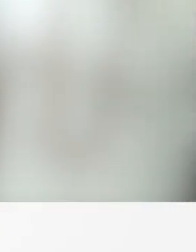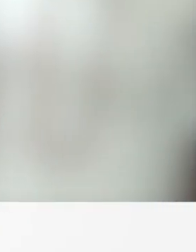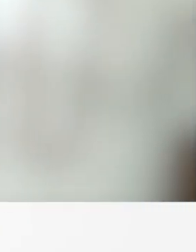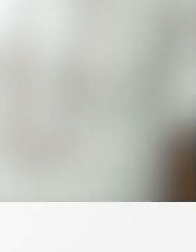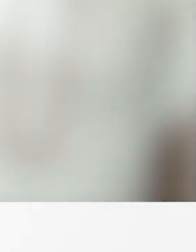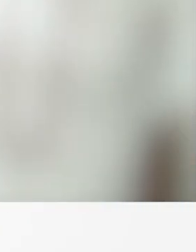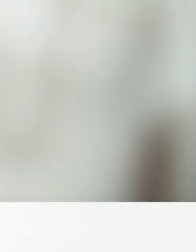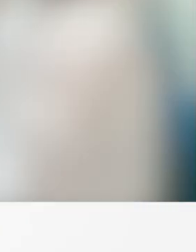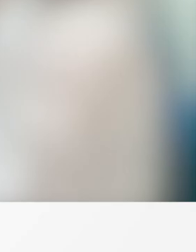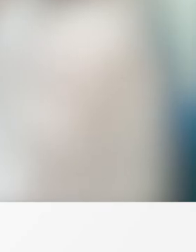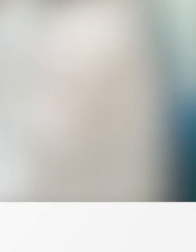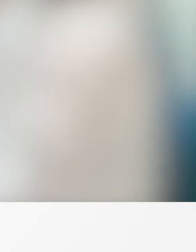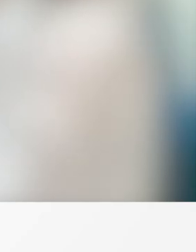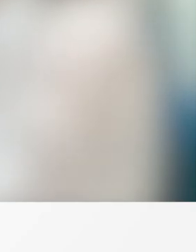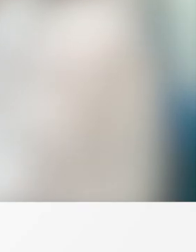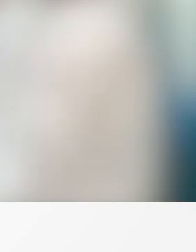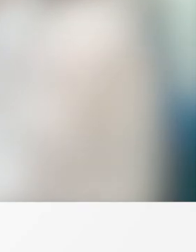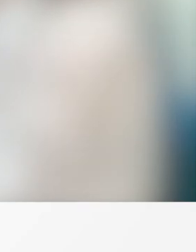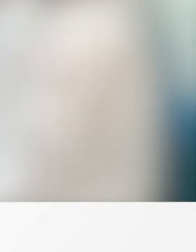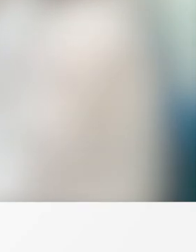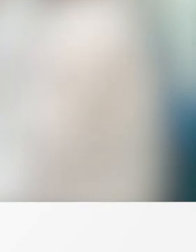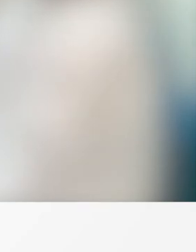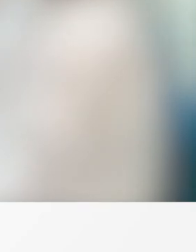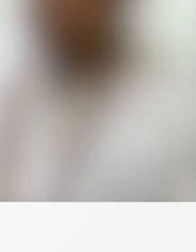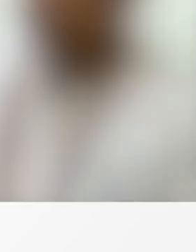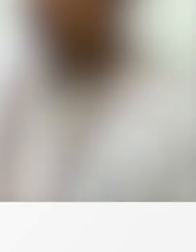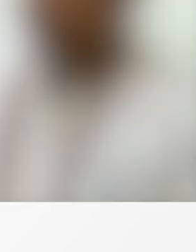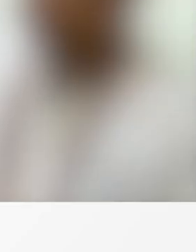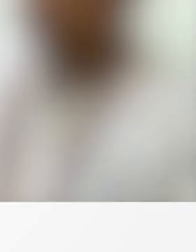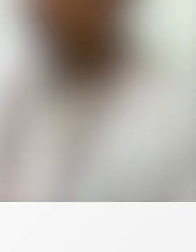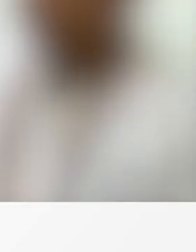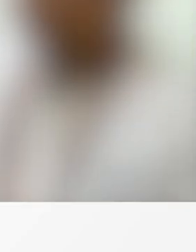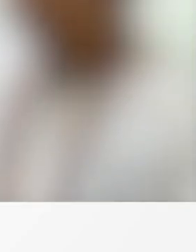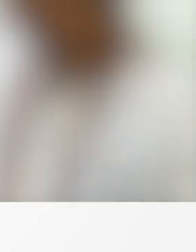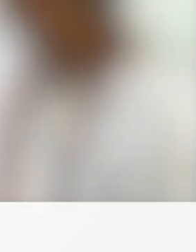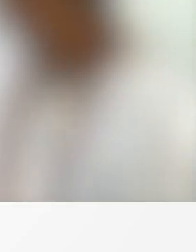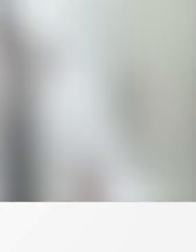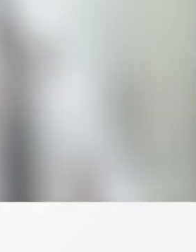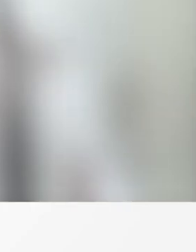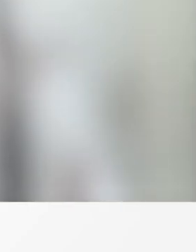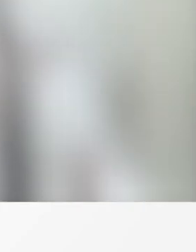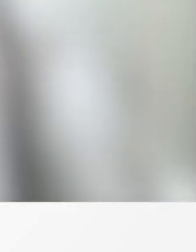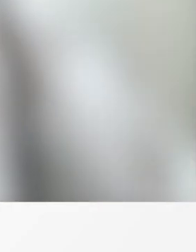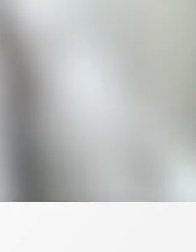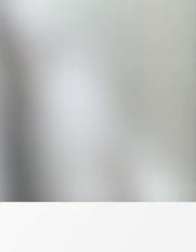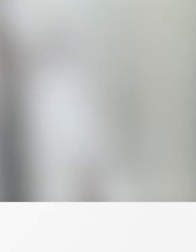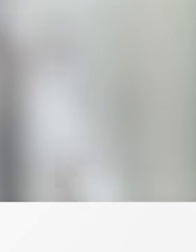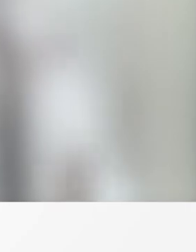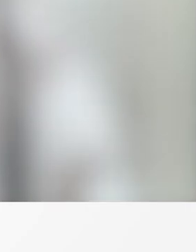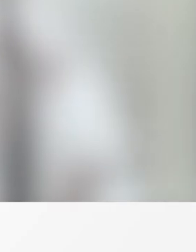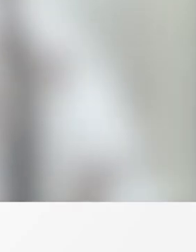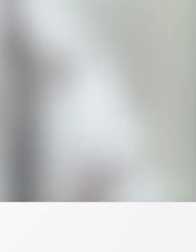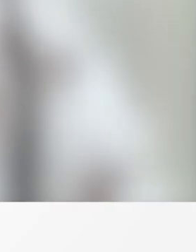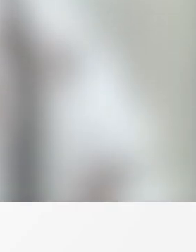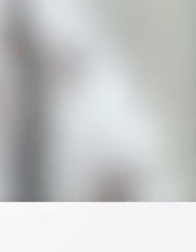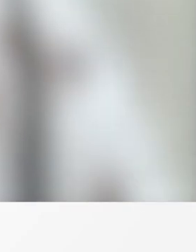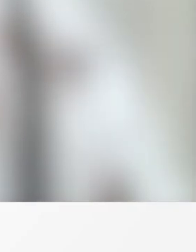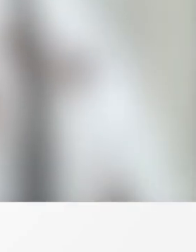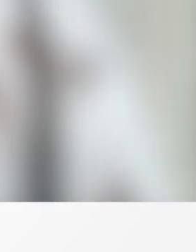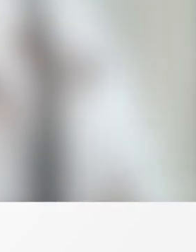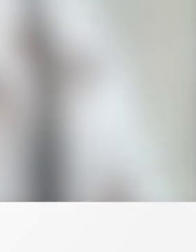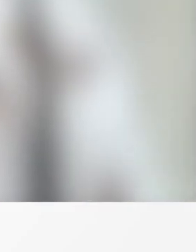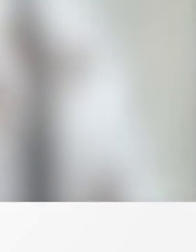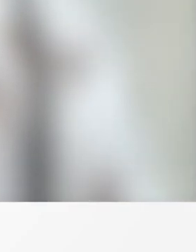por esse motivo foi feito um boletim a polícia e agora investiga se ouve ou não crime de